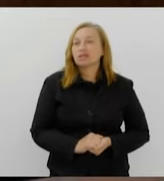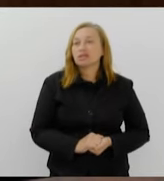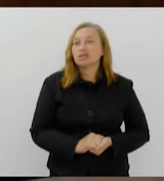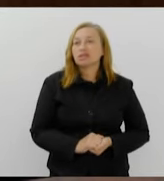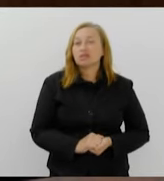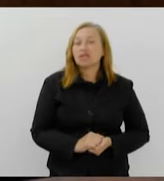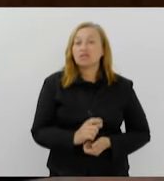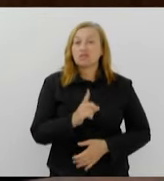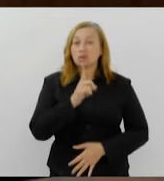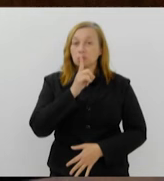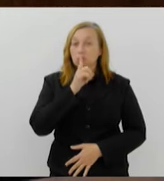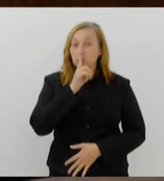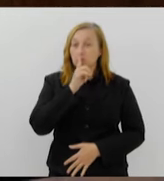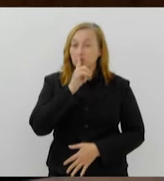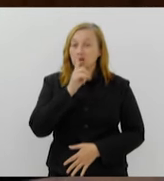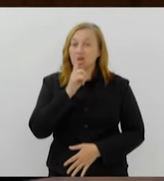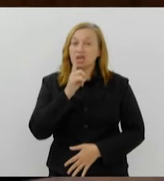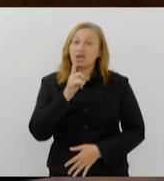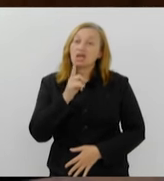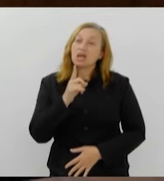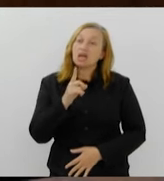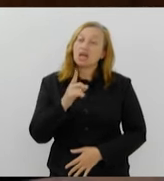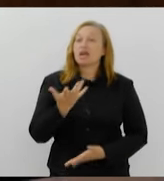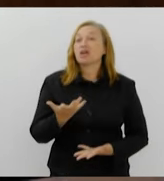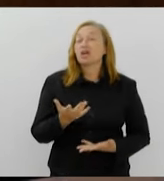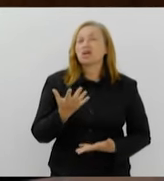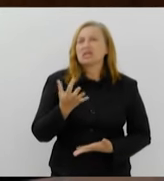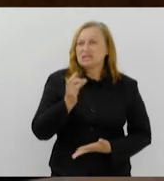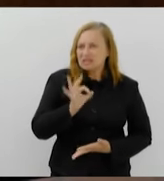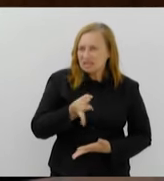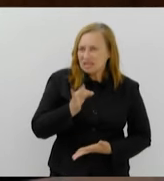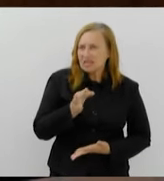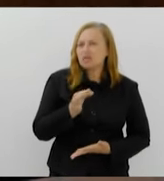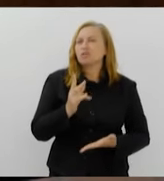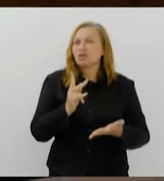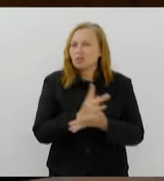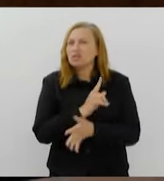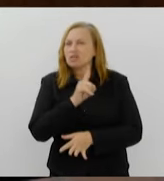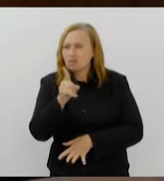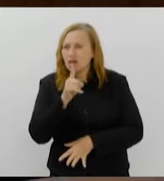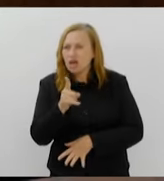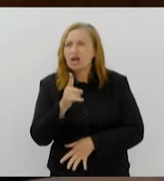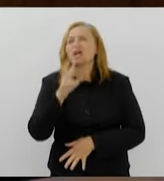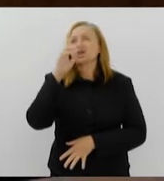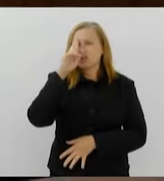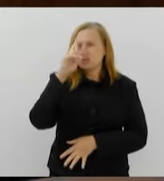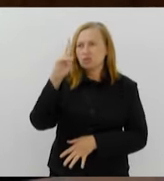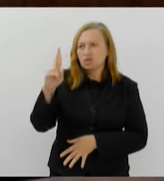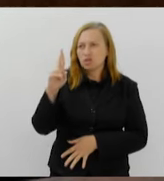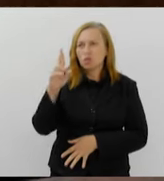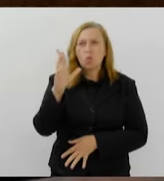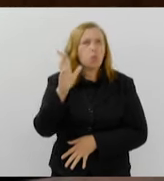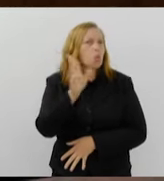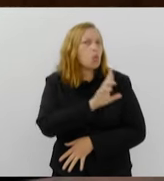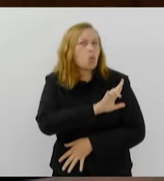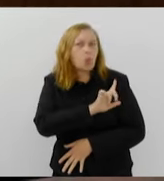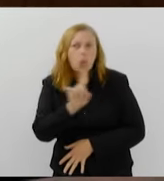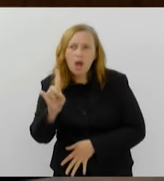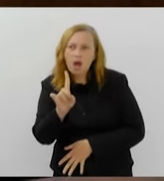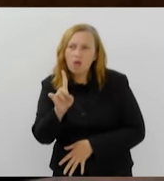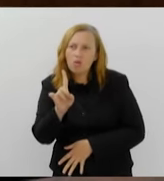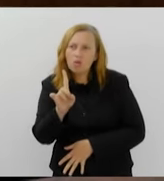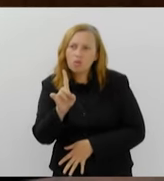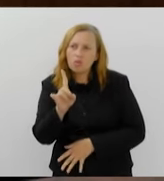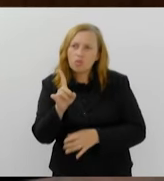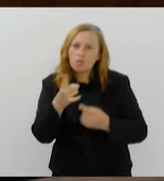vitimizam então eu tenho certeza do que aconteceu lá eu tenho certeza de que vossa excelência não foi